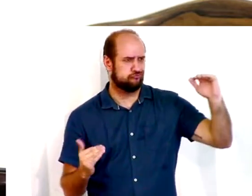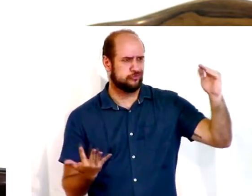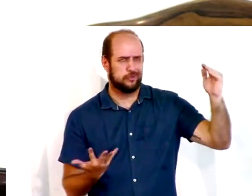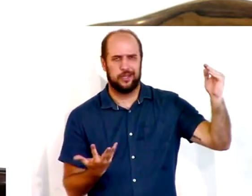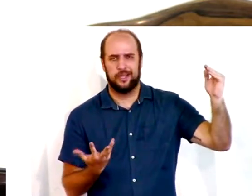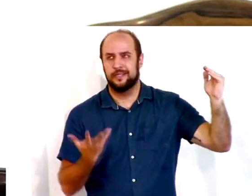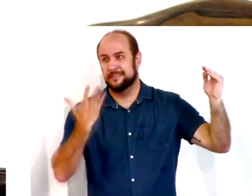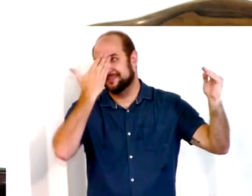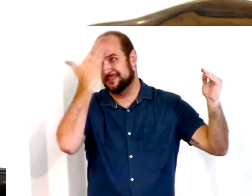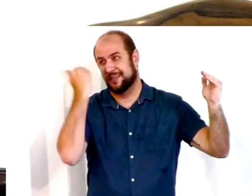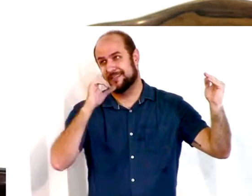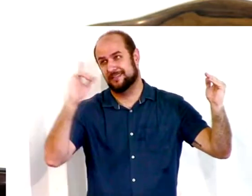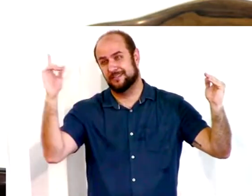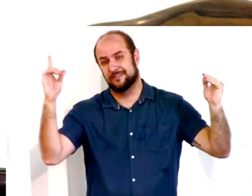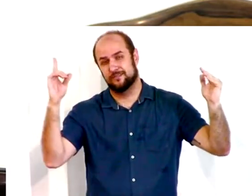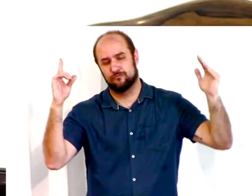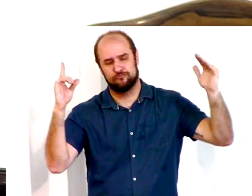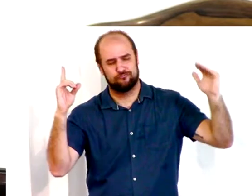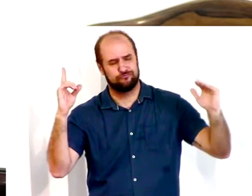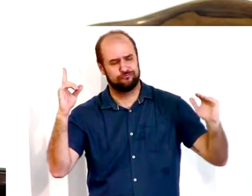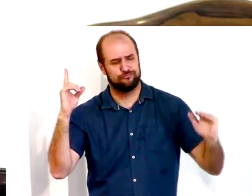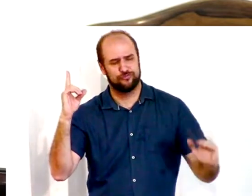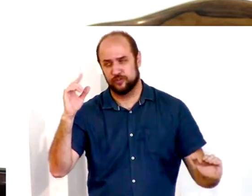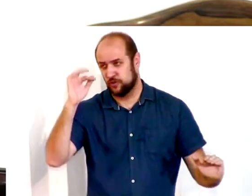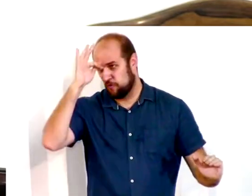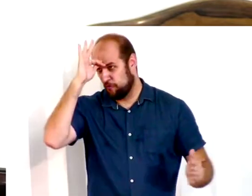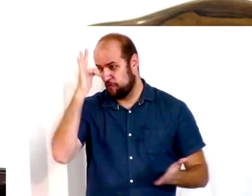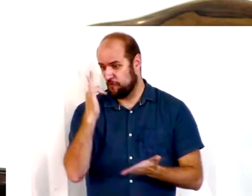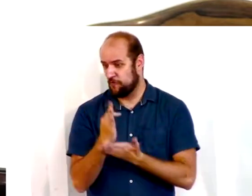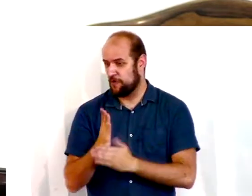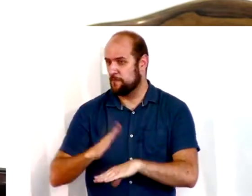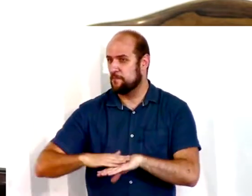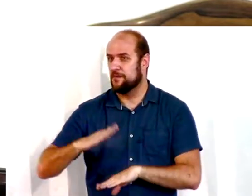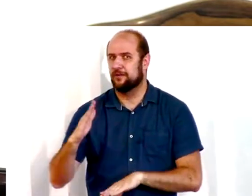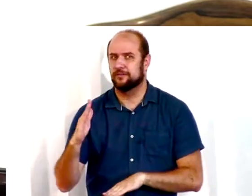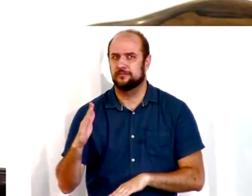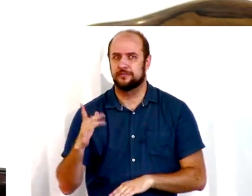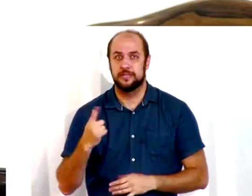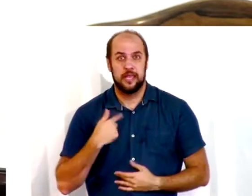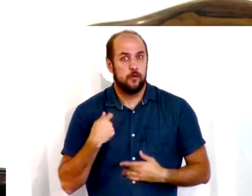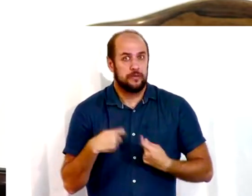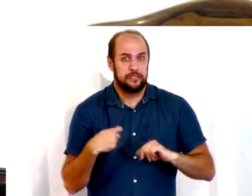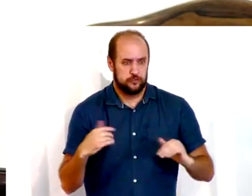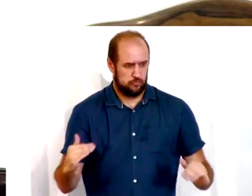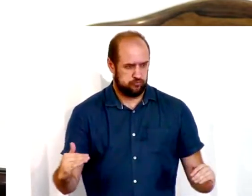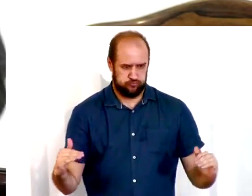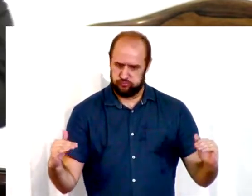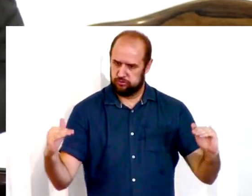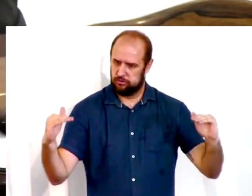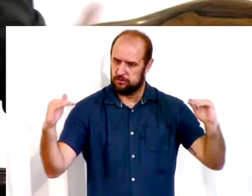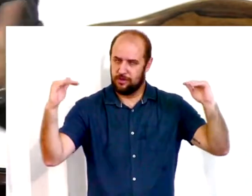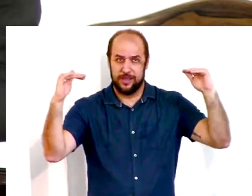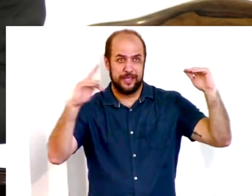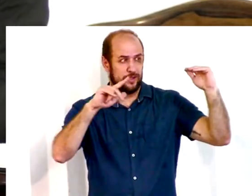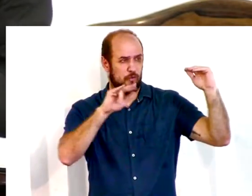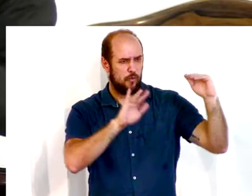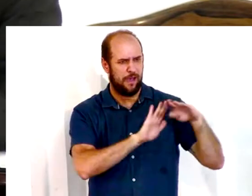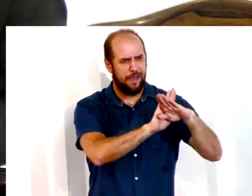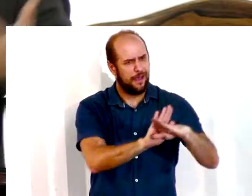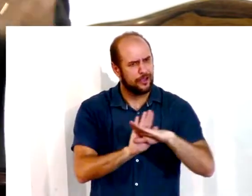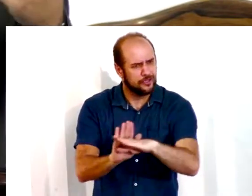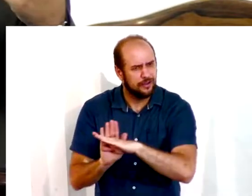preciso demonstrar minha fé e ajudar os necessitados, pois os recursos que ele me dá é para o reino e não